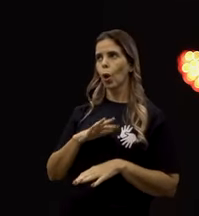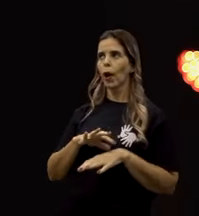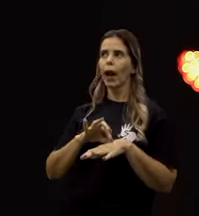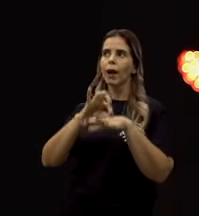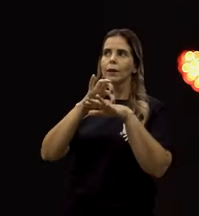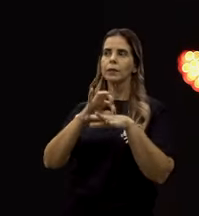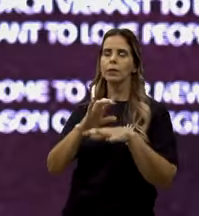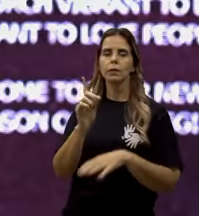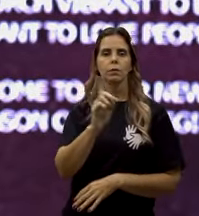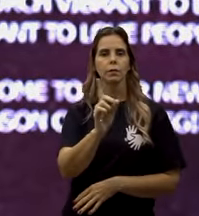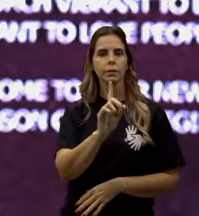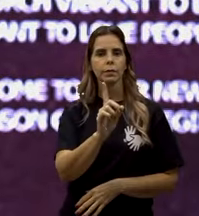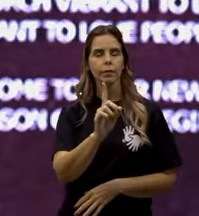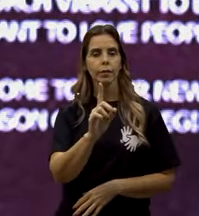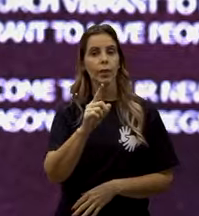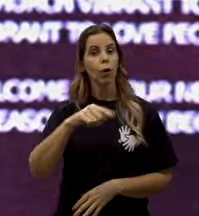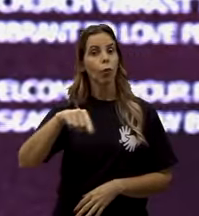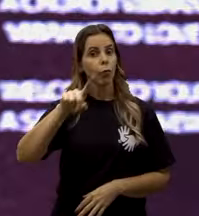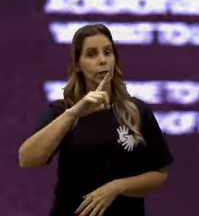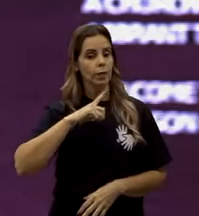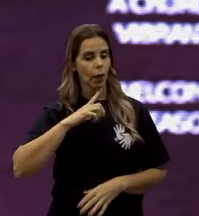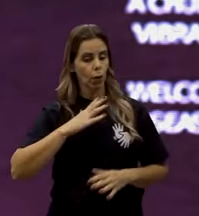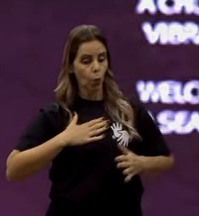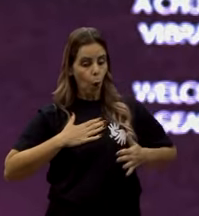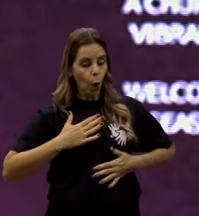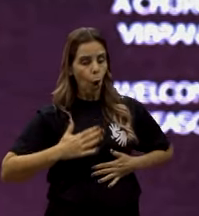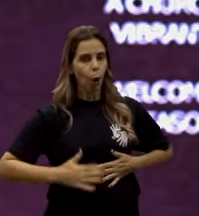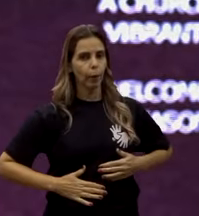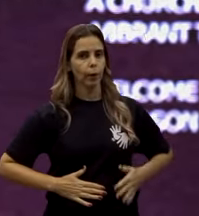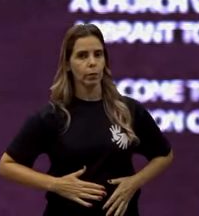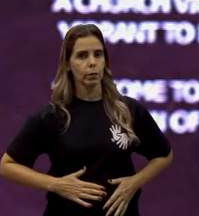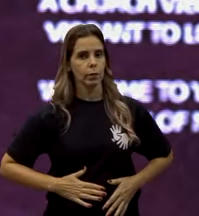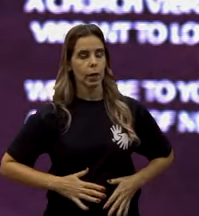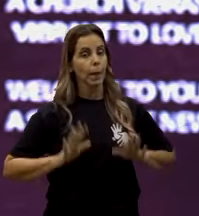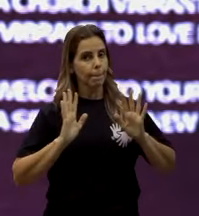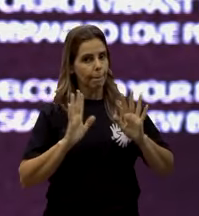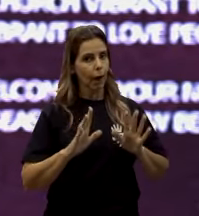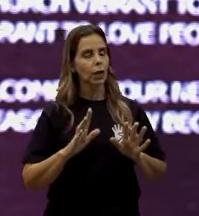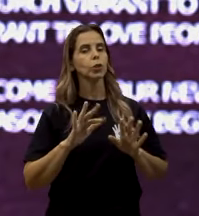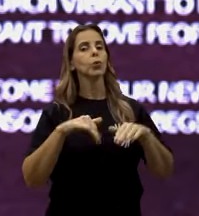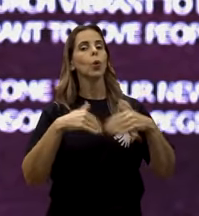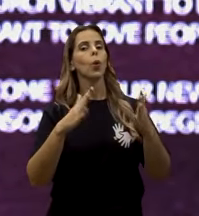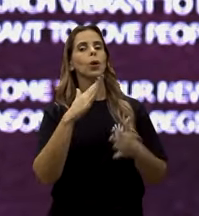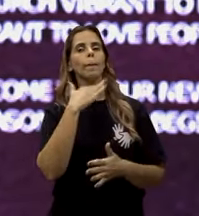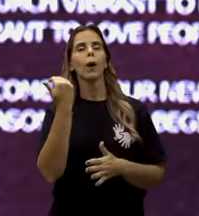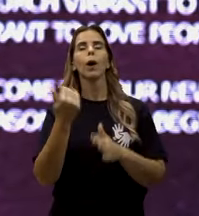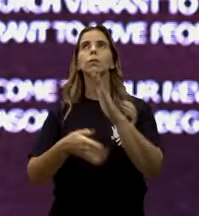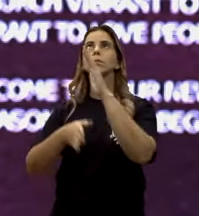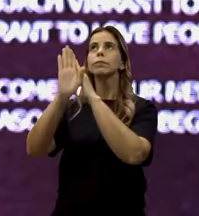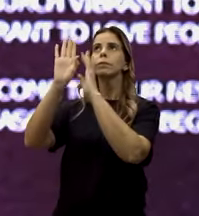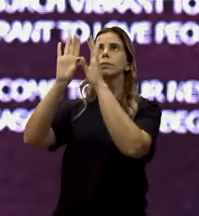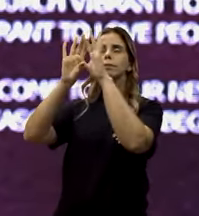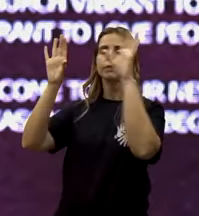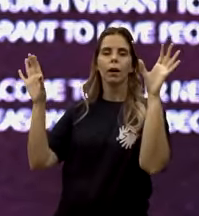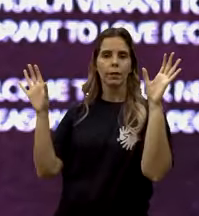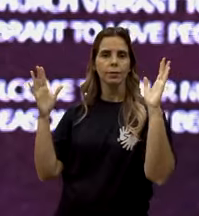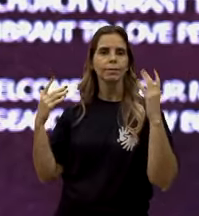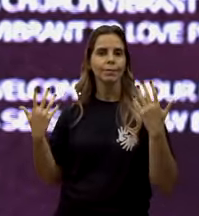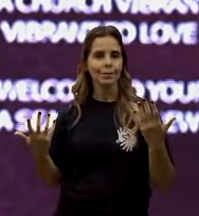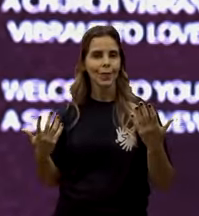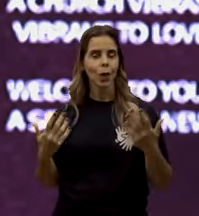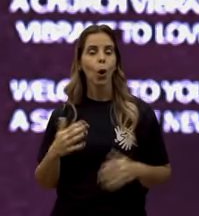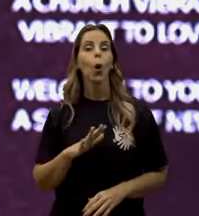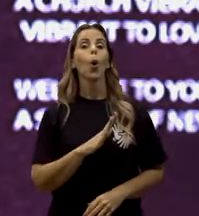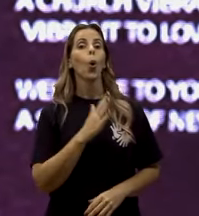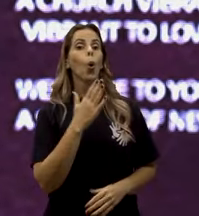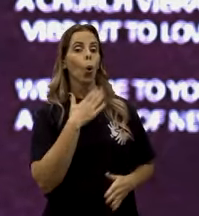espírito você está num corpo já já você volta PR casa e esse corpo que veio da terra vai